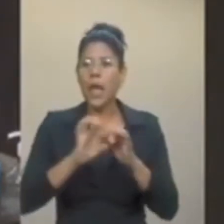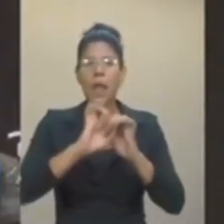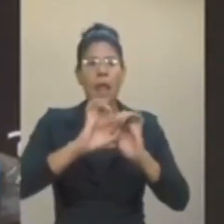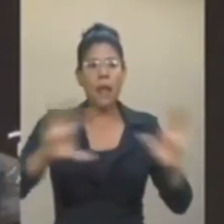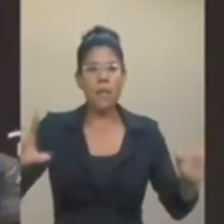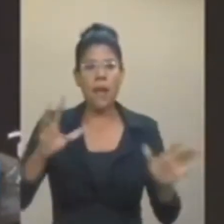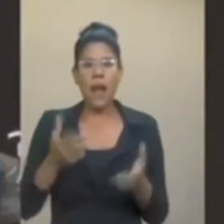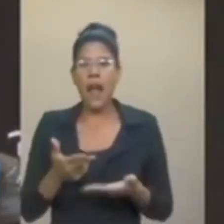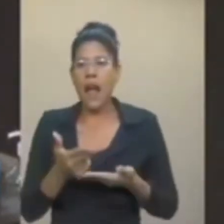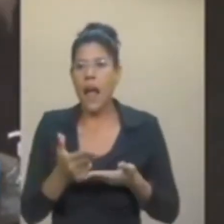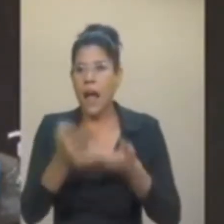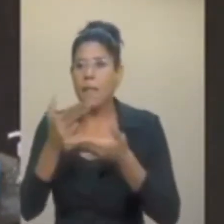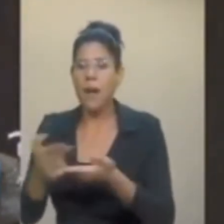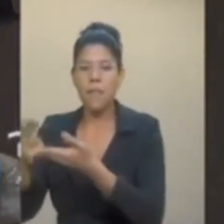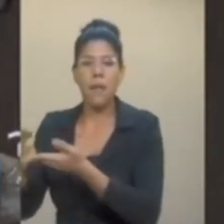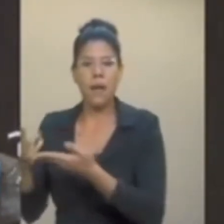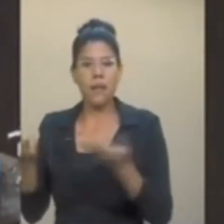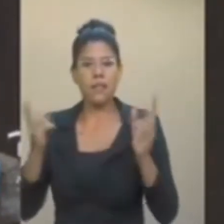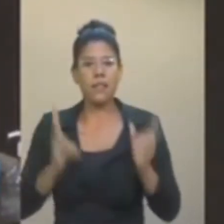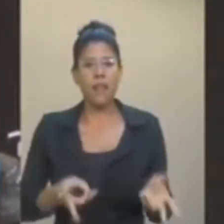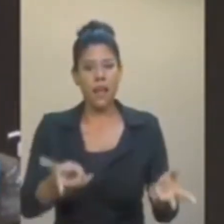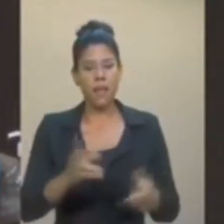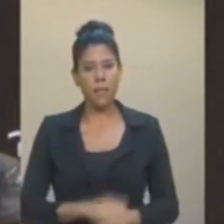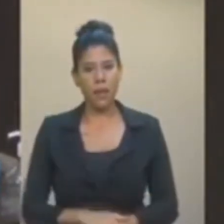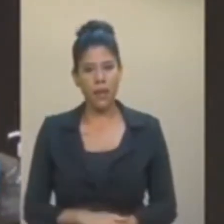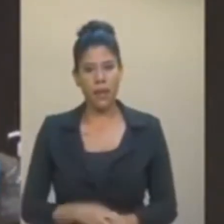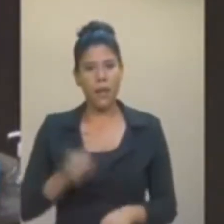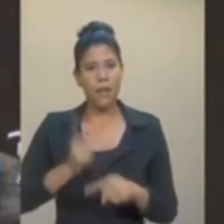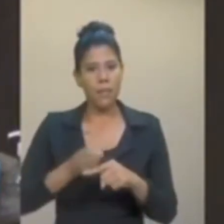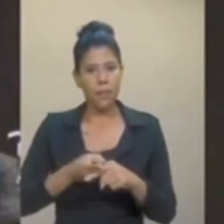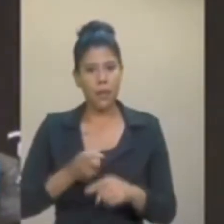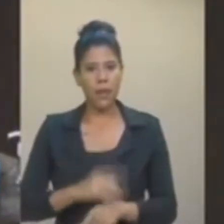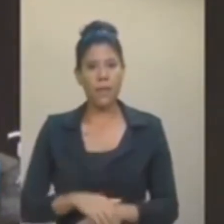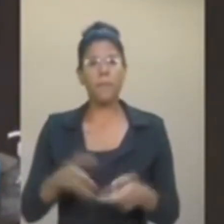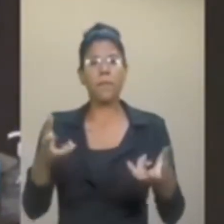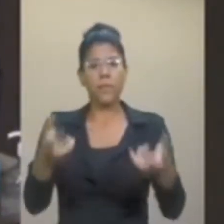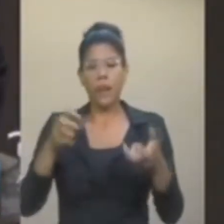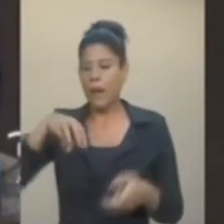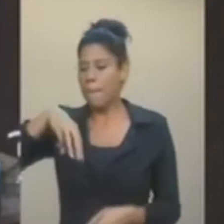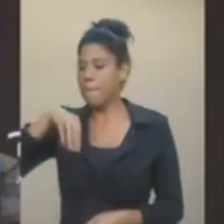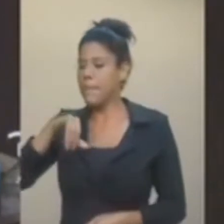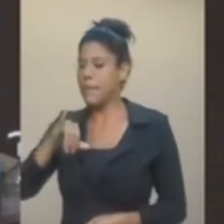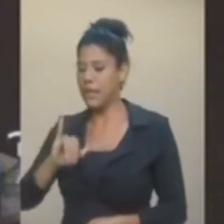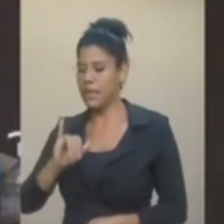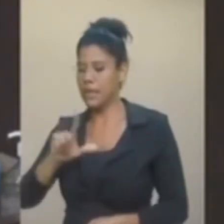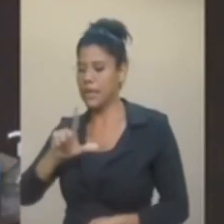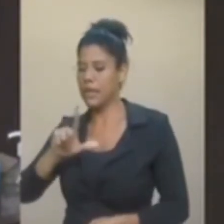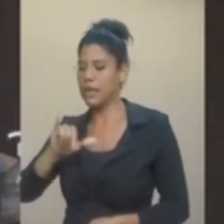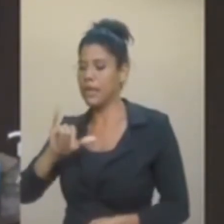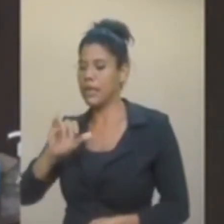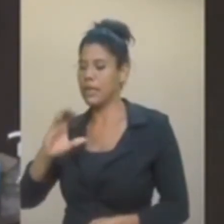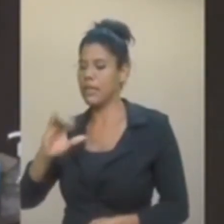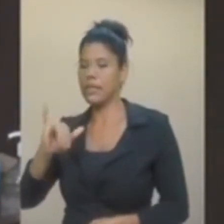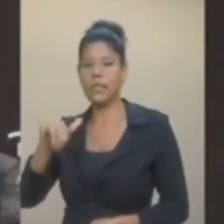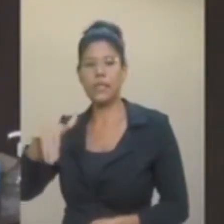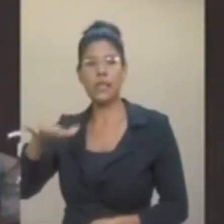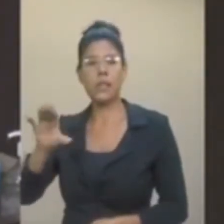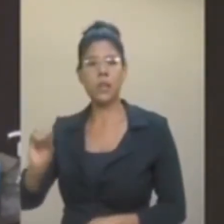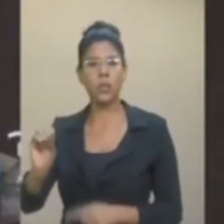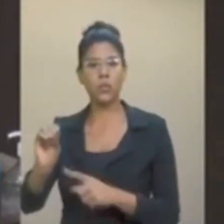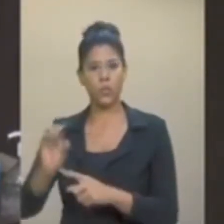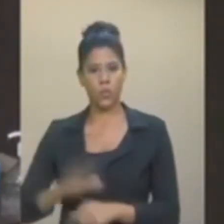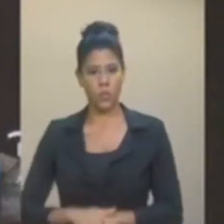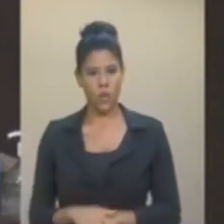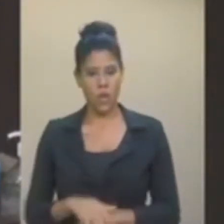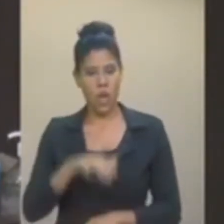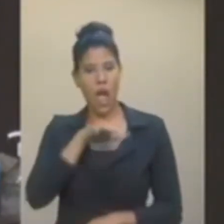milicianização da política, à milicianização do campo. Não à toa, inclusive, os